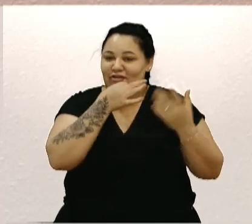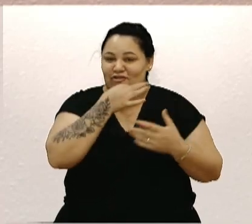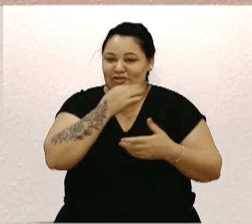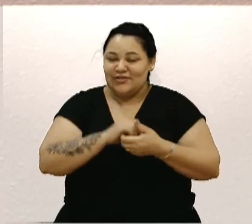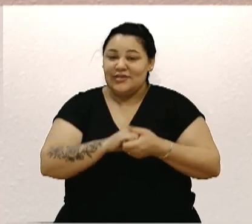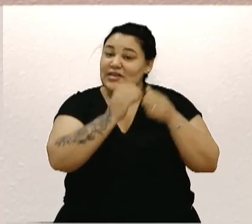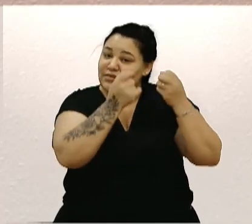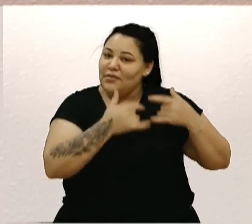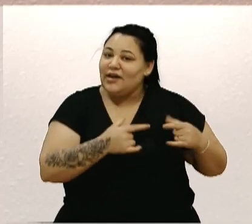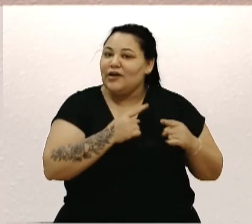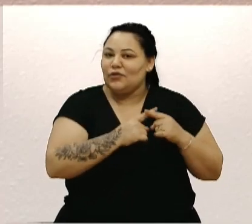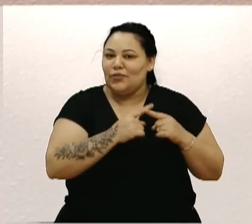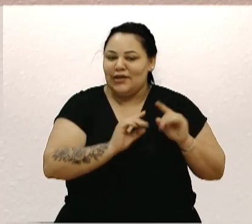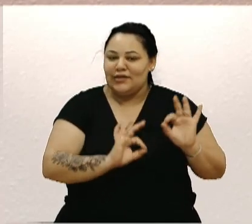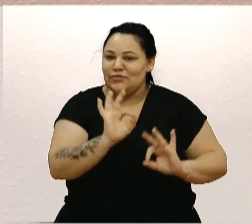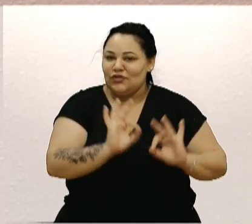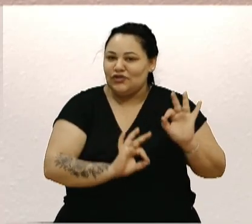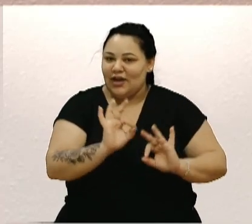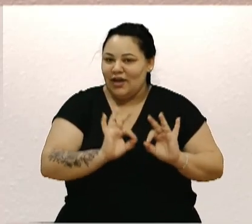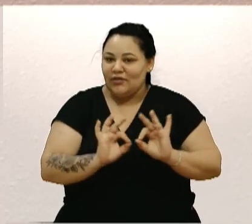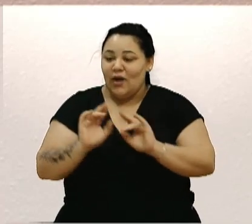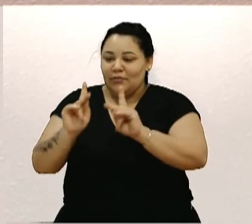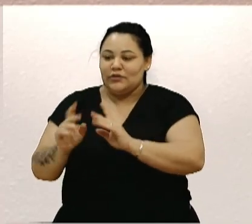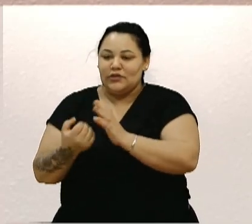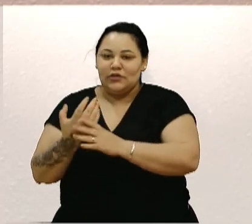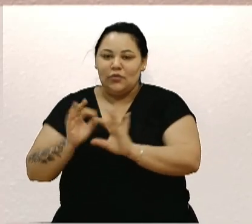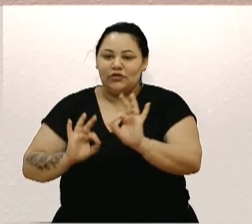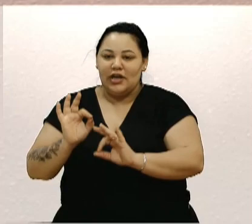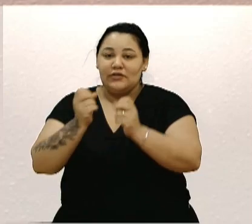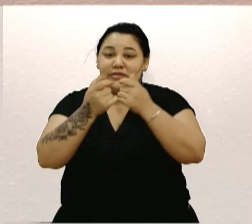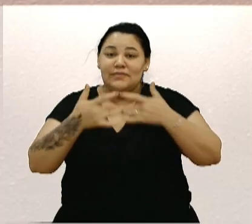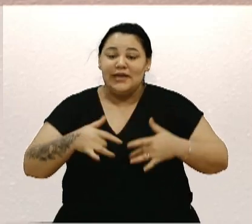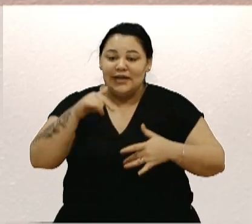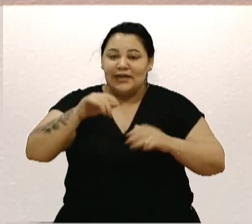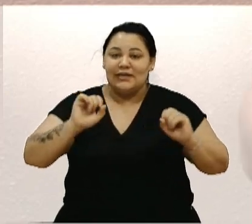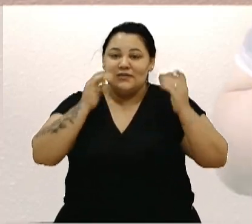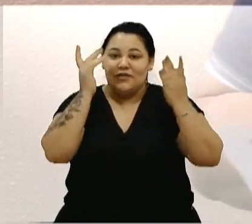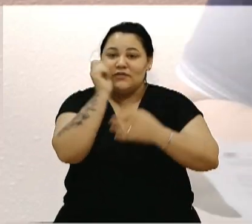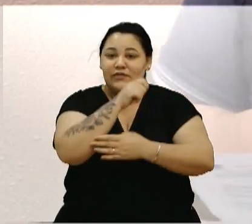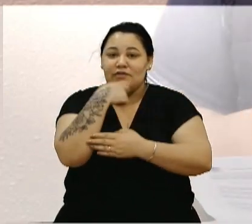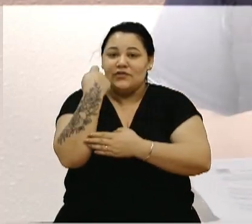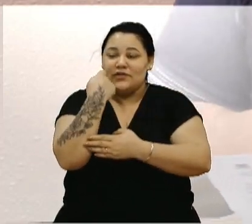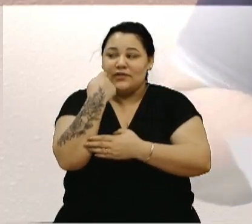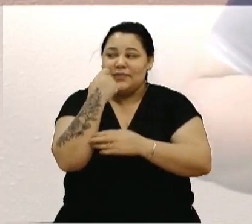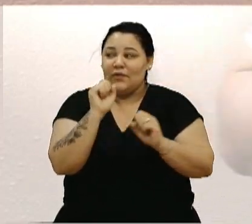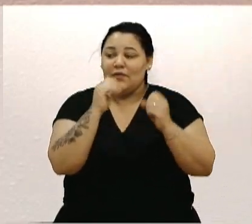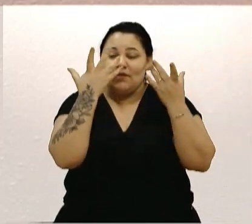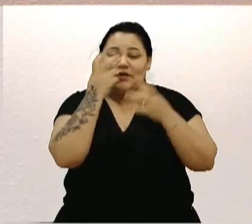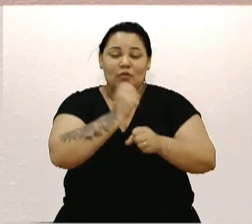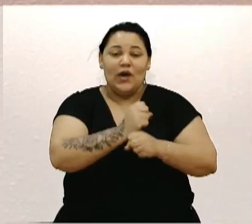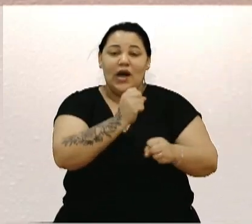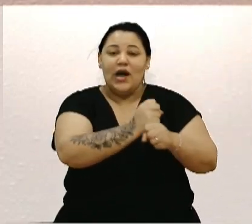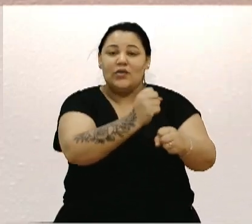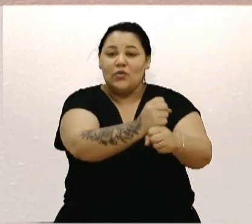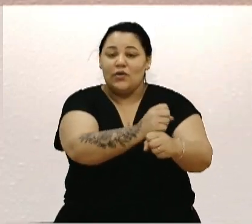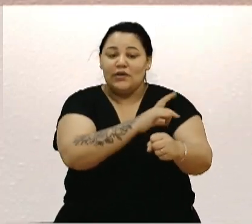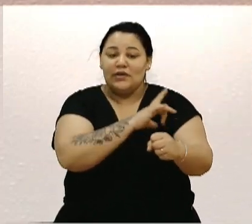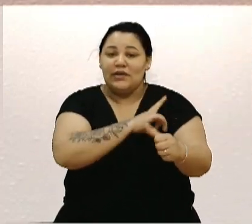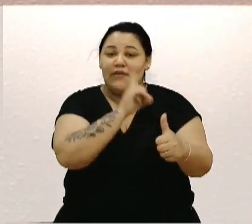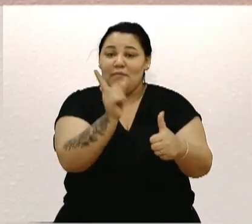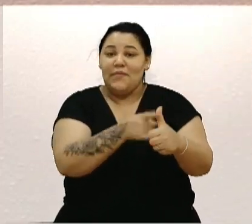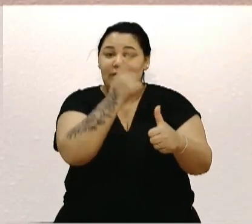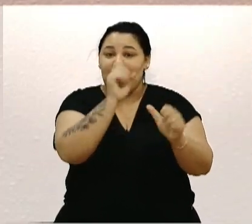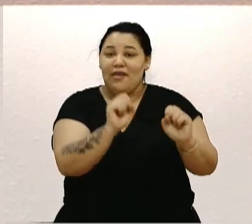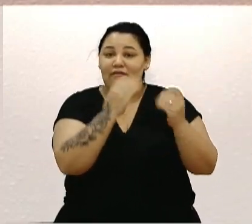Na exposição de motivos do projeto, o autor relata que o Festival Cervejeiro de Caxias do Sul é um evento anual que teve sua primeira